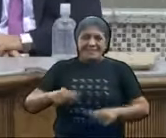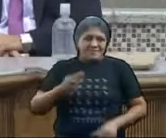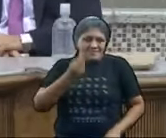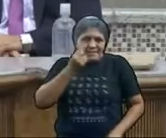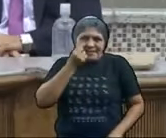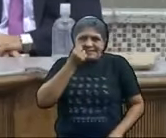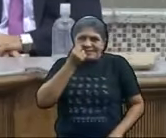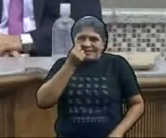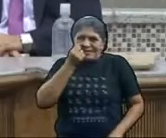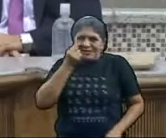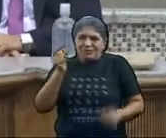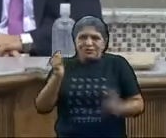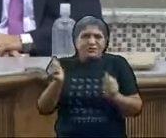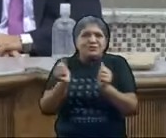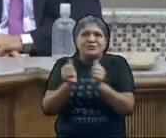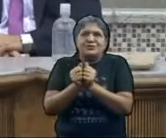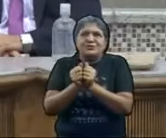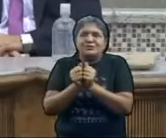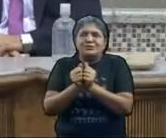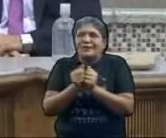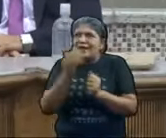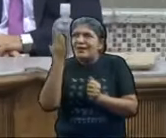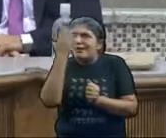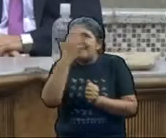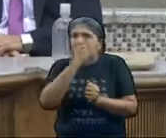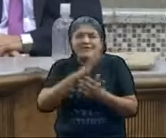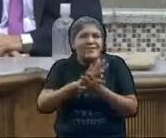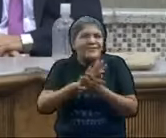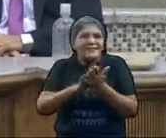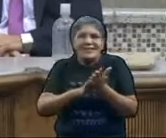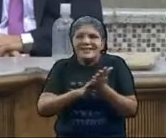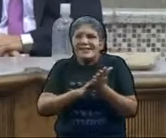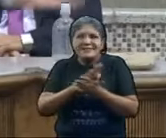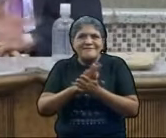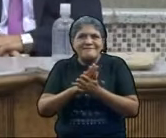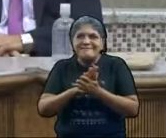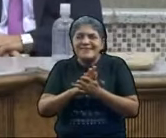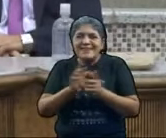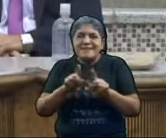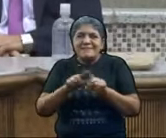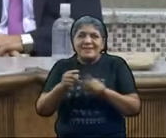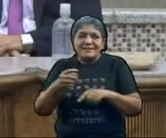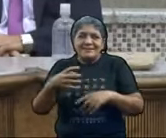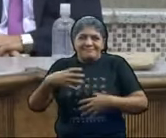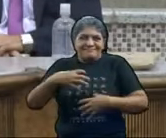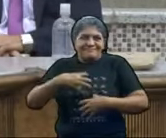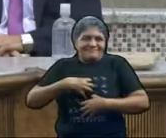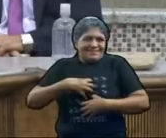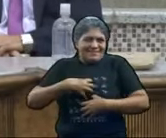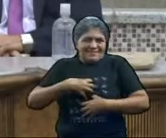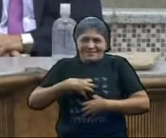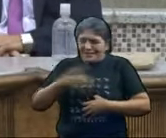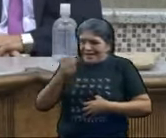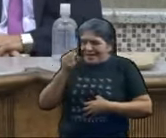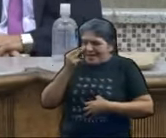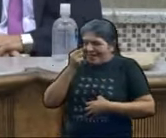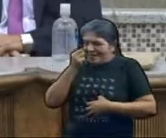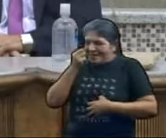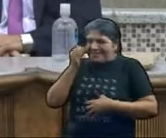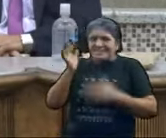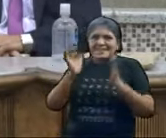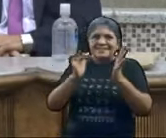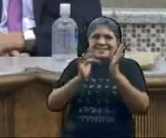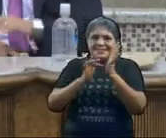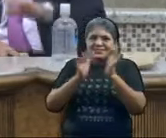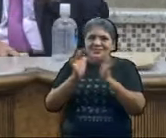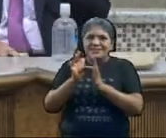aqui. Eu não estou vendo Jesus, mas Ele está andando no meio da igreja aqui. Mas no dia que nós